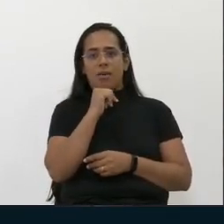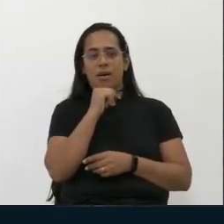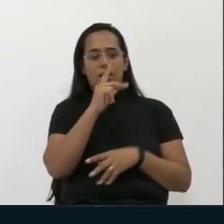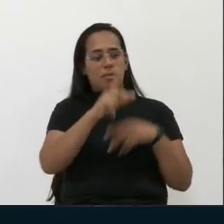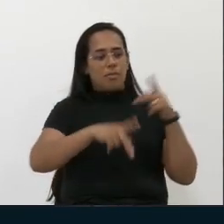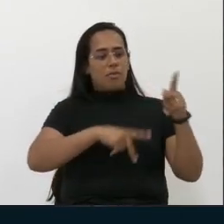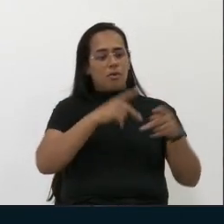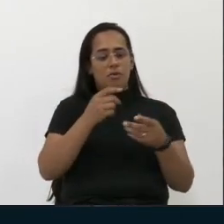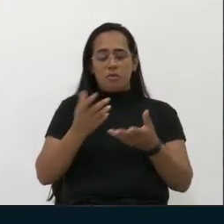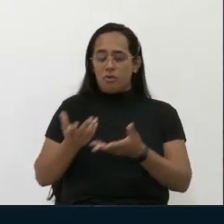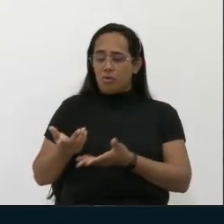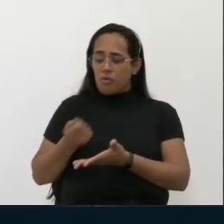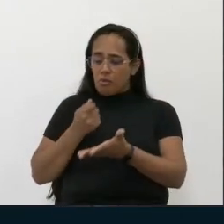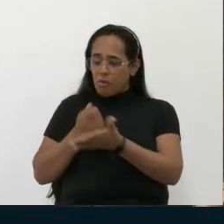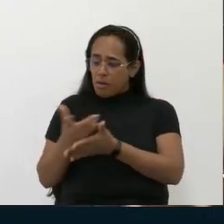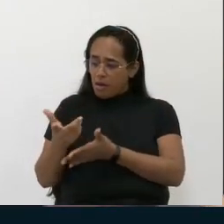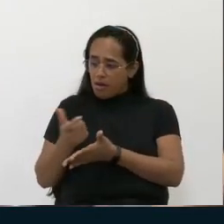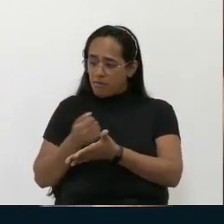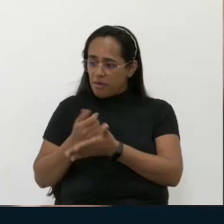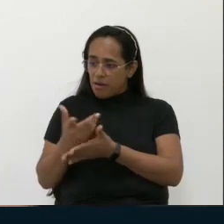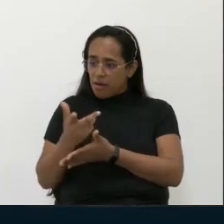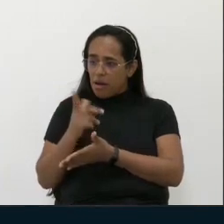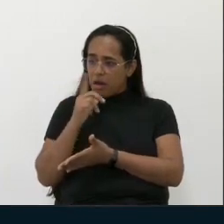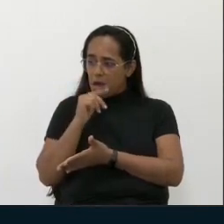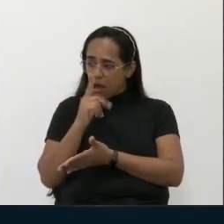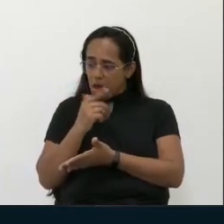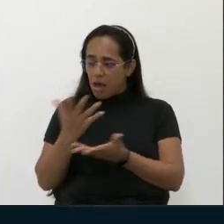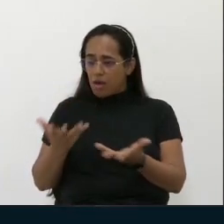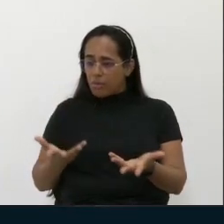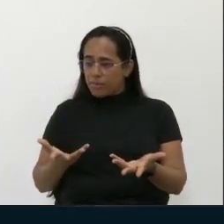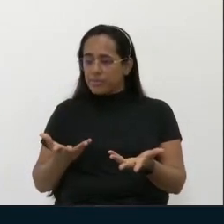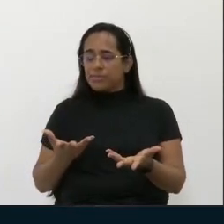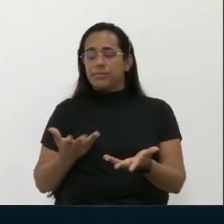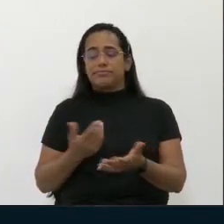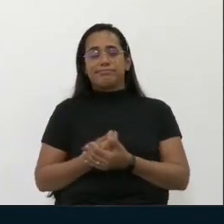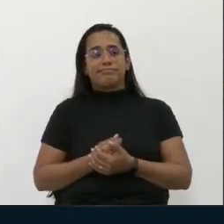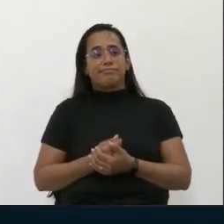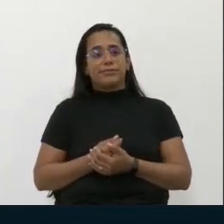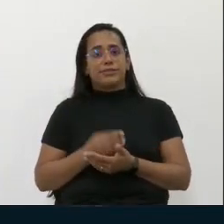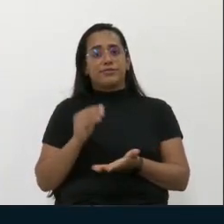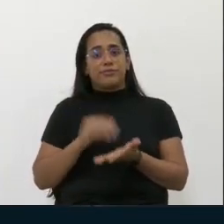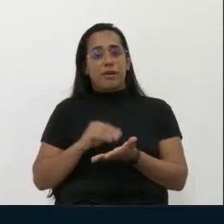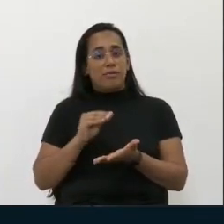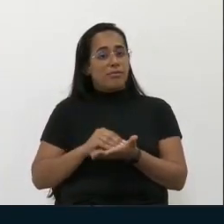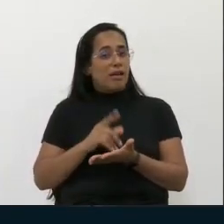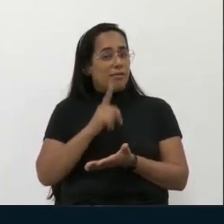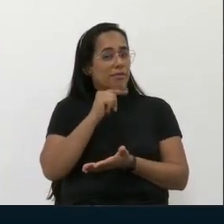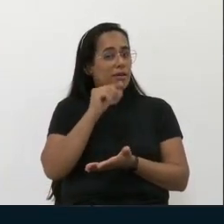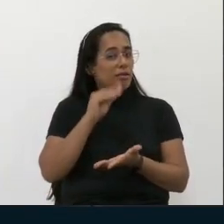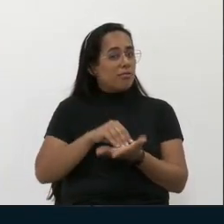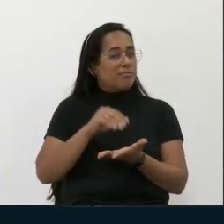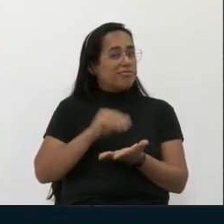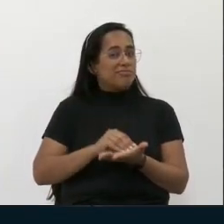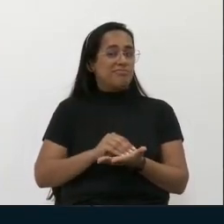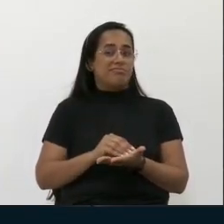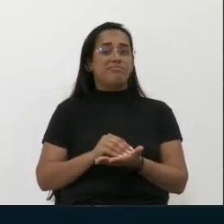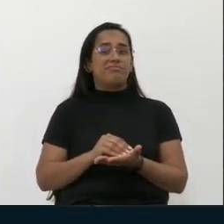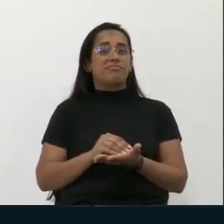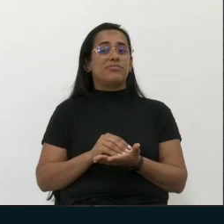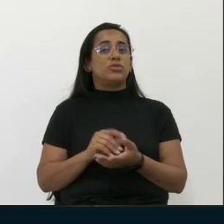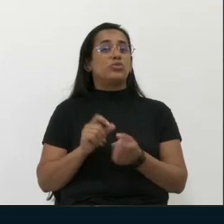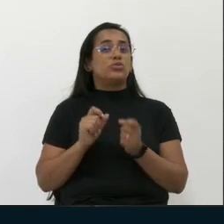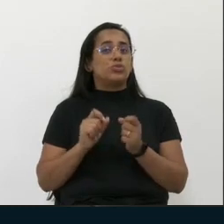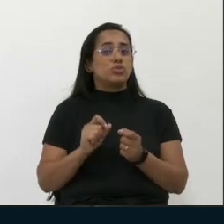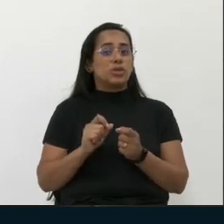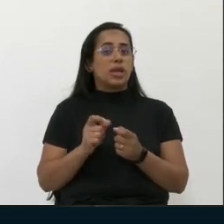pagava uma parte de ar, porque faltava muita água, só tinha ar no cano, pagava água, e a administração